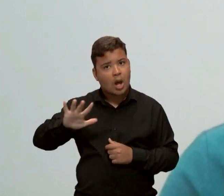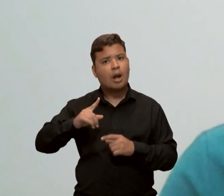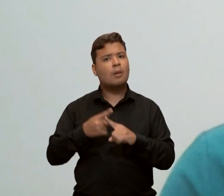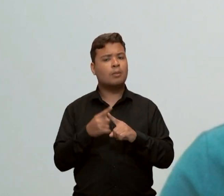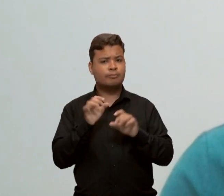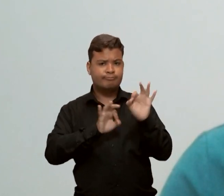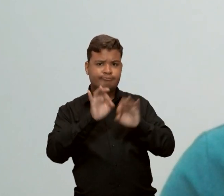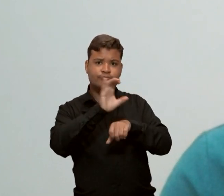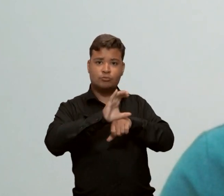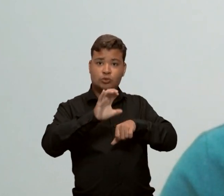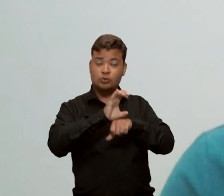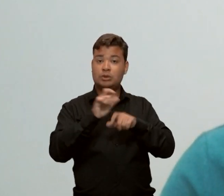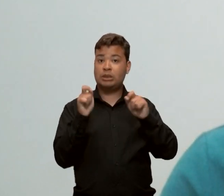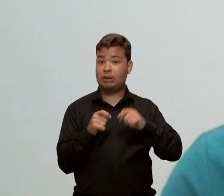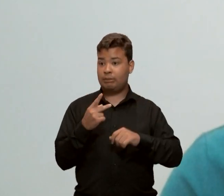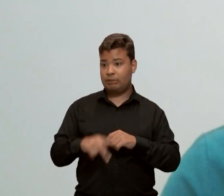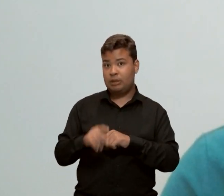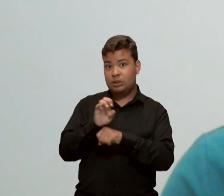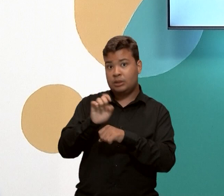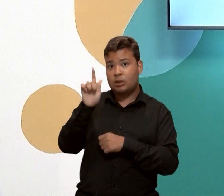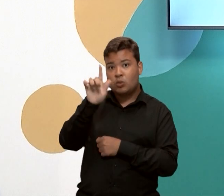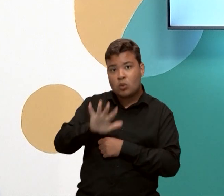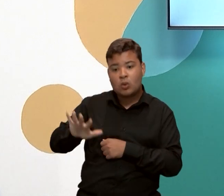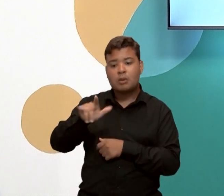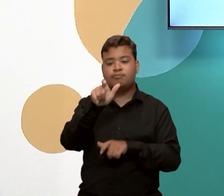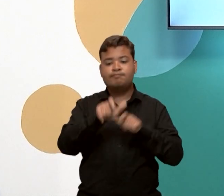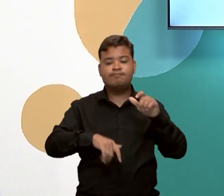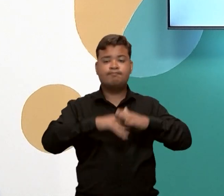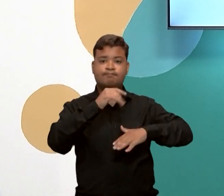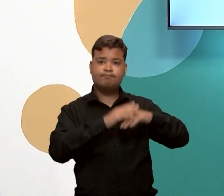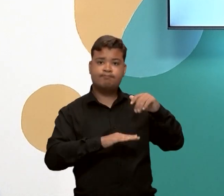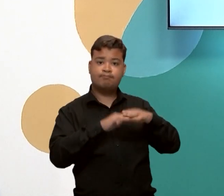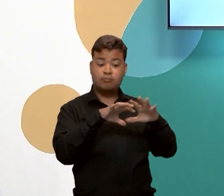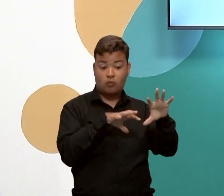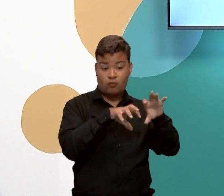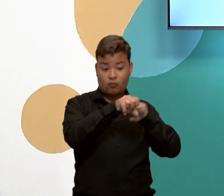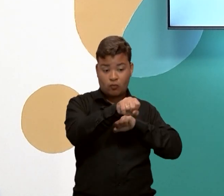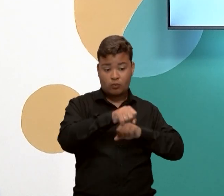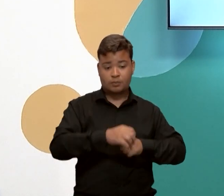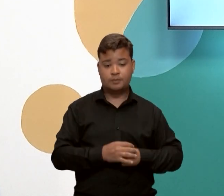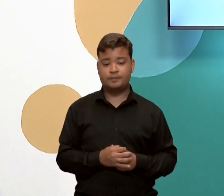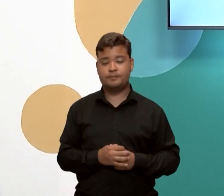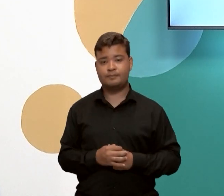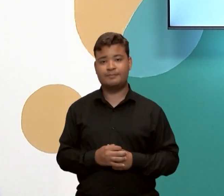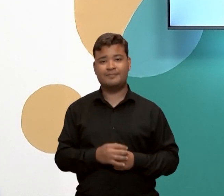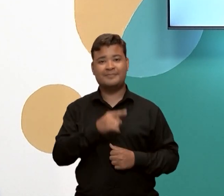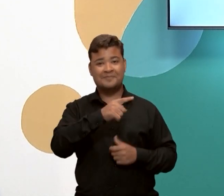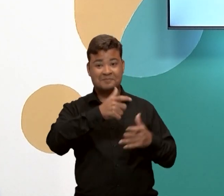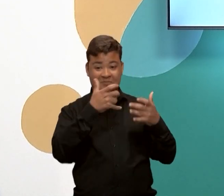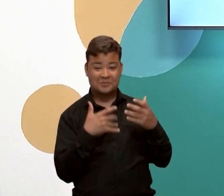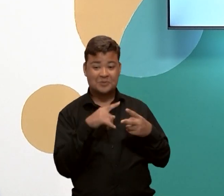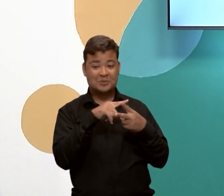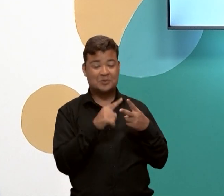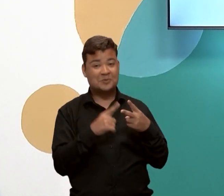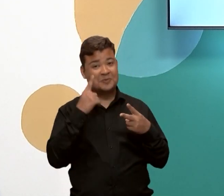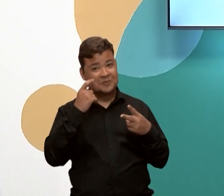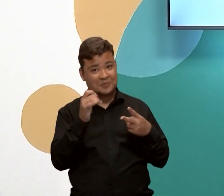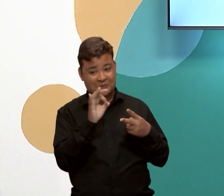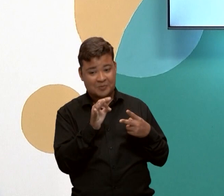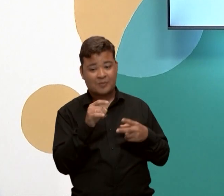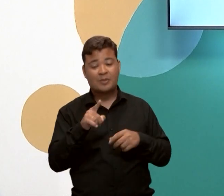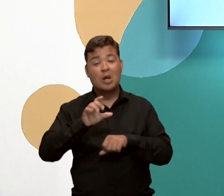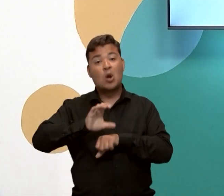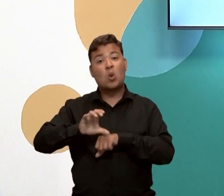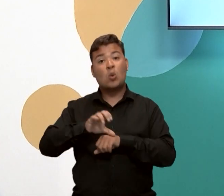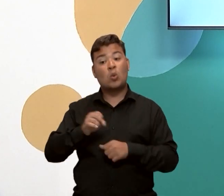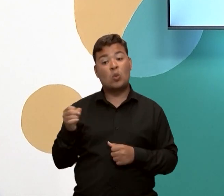qualificar a mão de obra aqui no estado. Bom, o Jonas contou duas coisas interessantes que eu não tinha contado. Que além de ser um curso